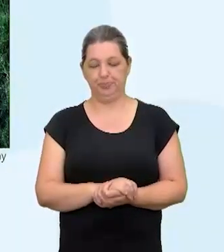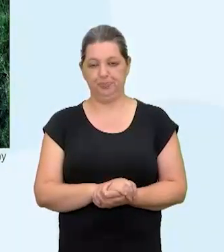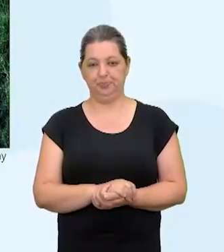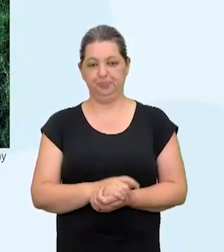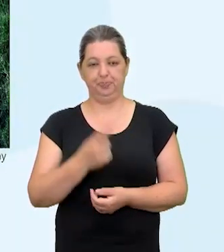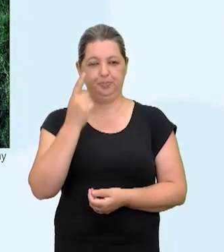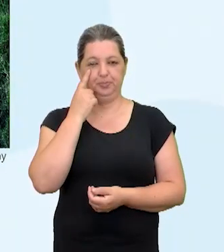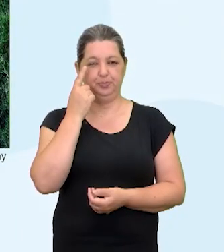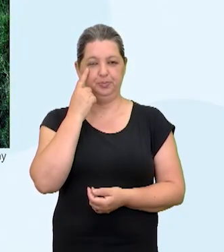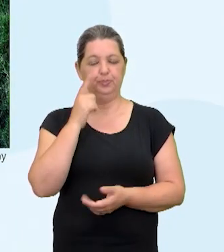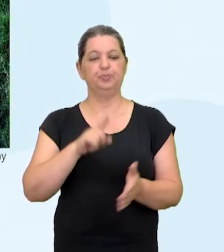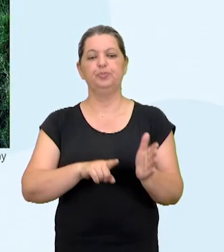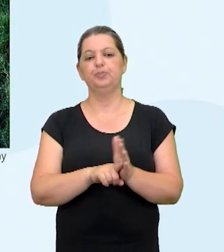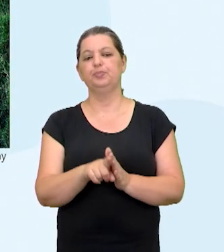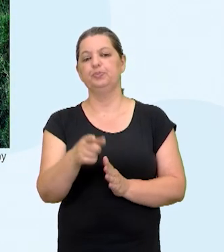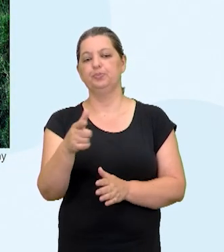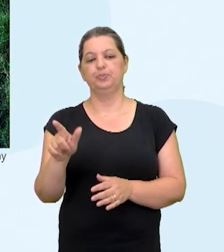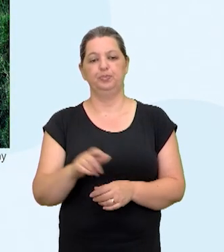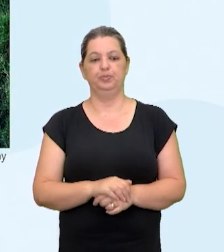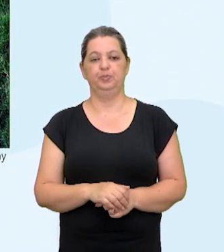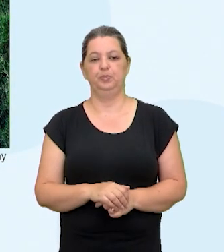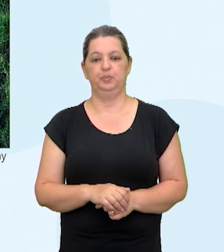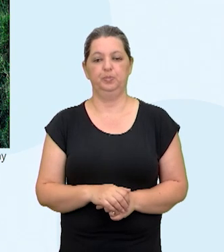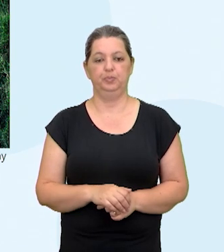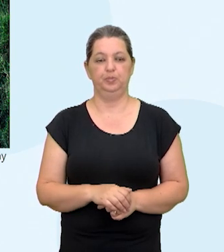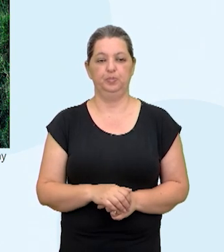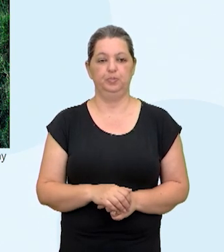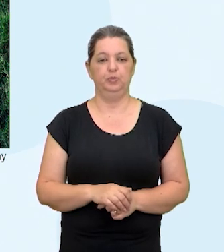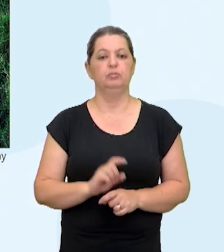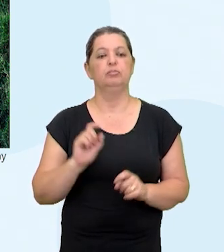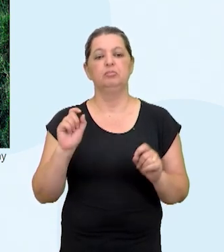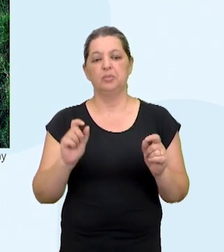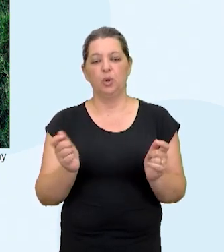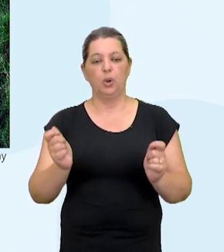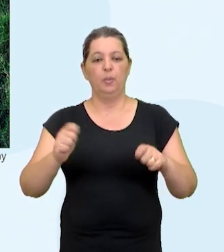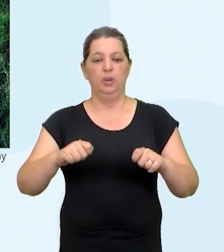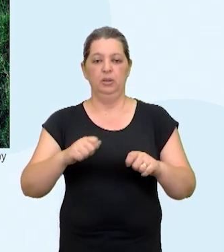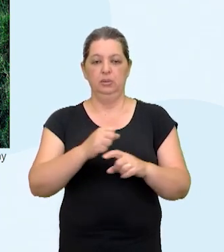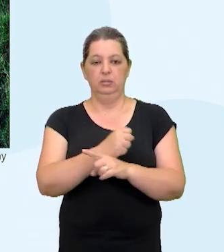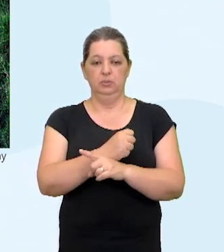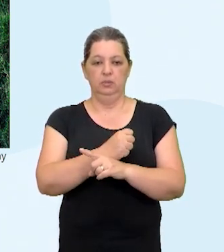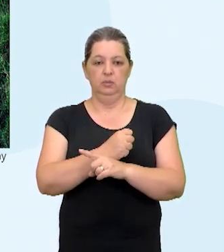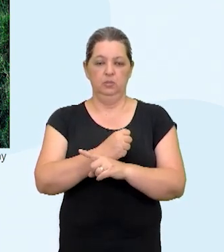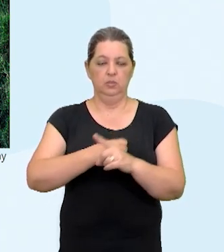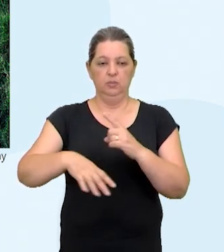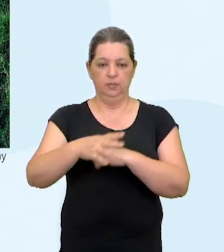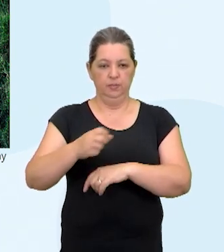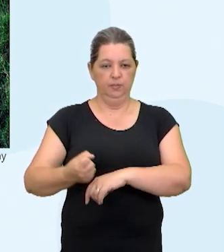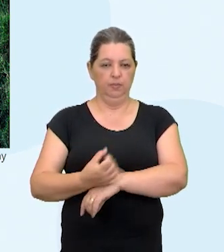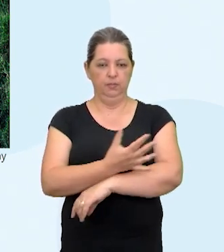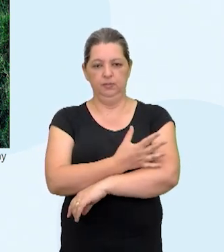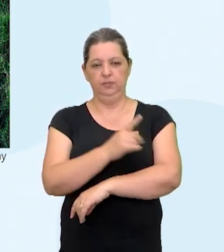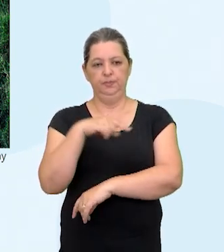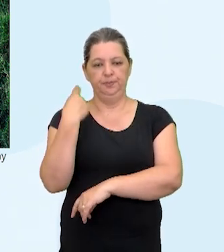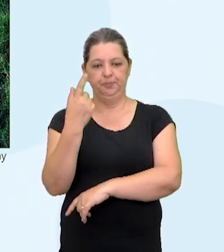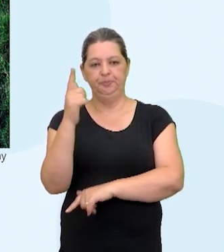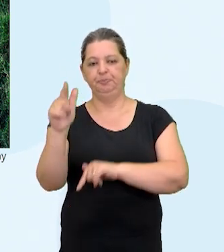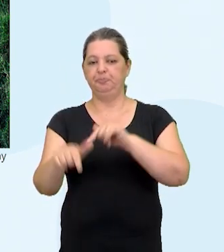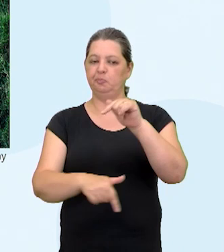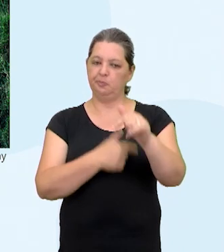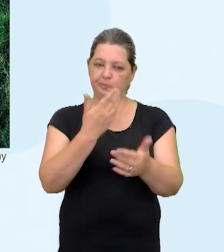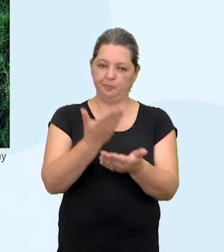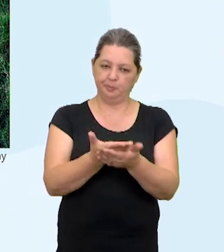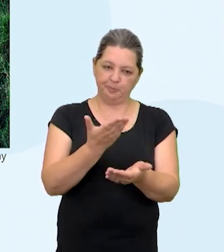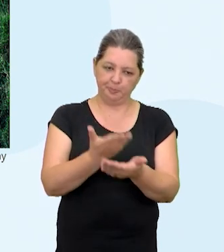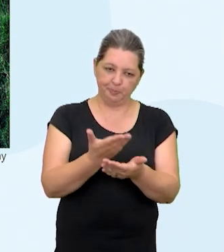nossa próxima questão aqui, ó. Vamos lá. Qual competência socioemocional você acha que nós